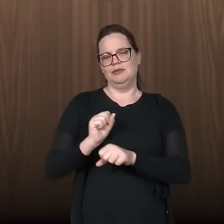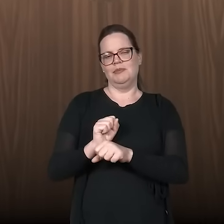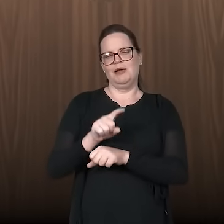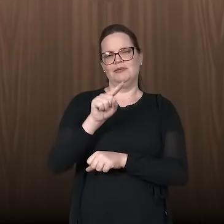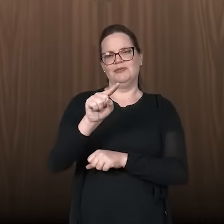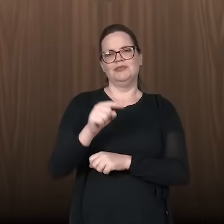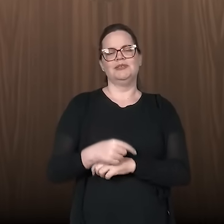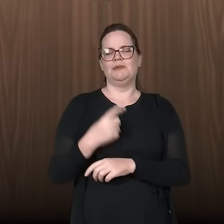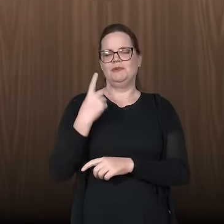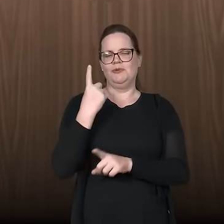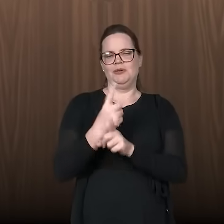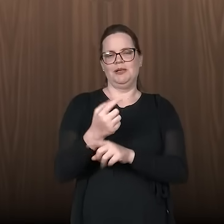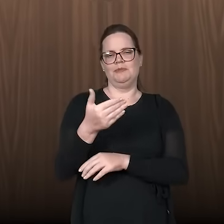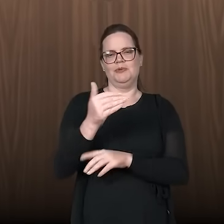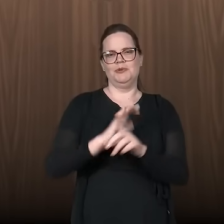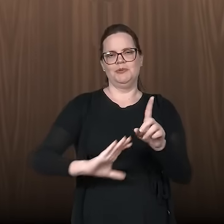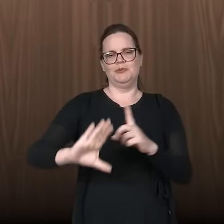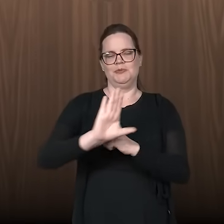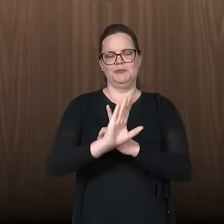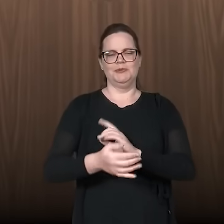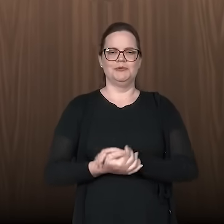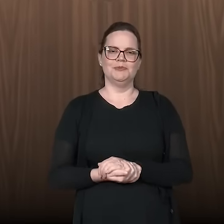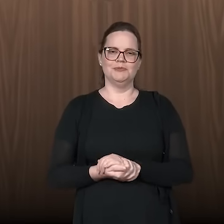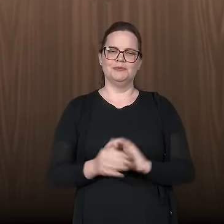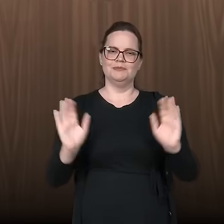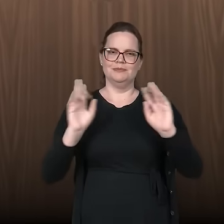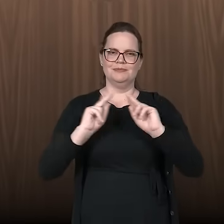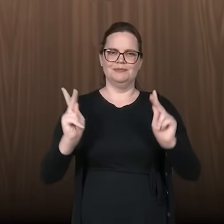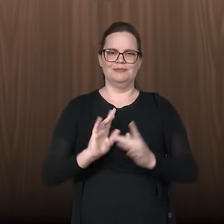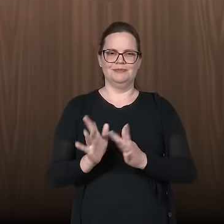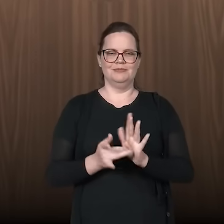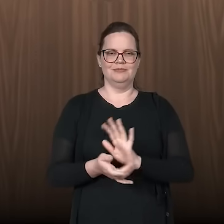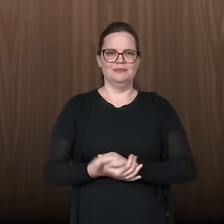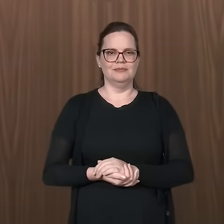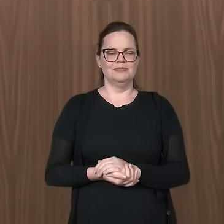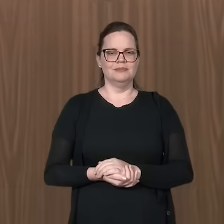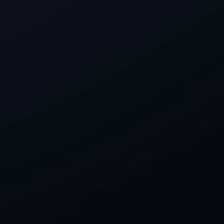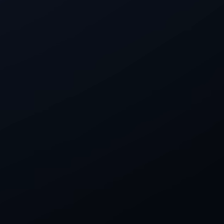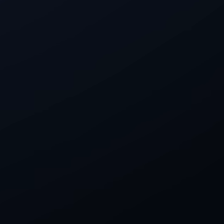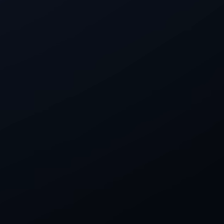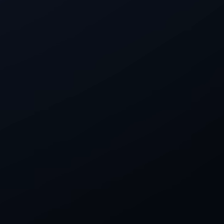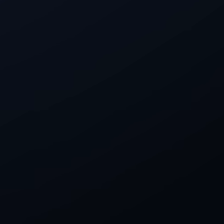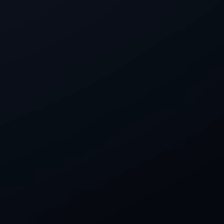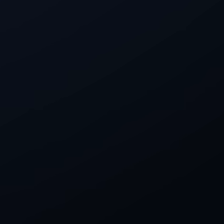vocês num próximo culto, num próximo encontro. A todos a paz do Senhor Jesus.